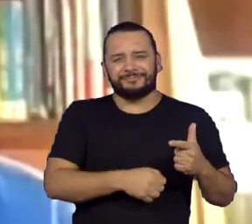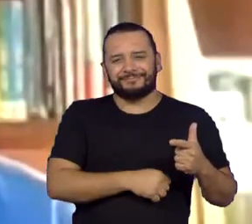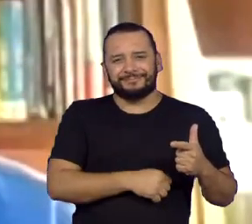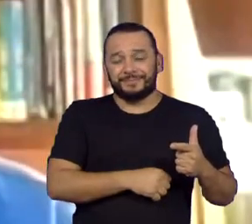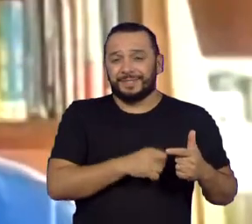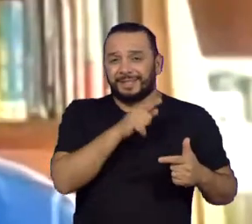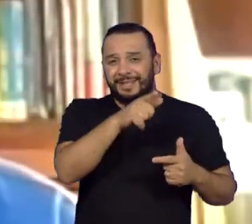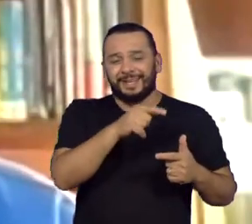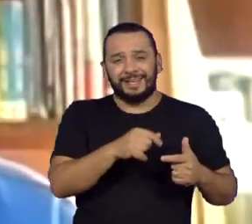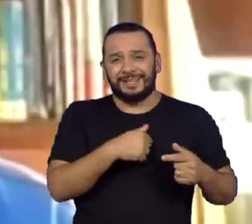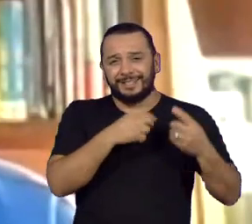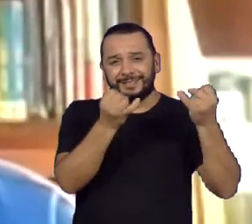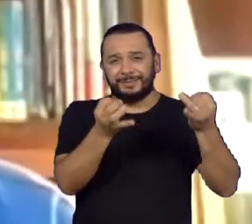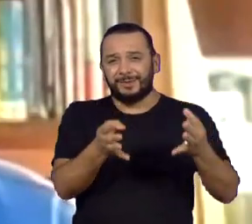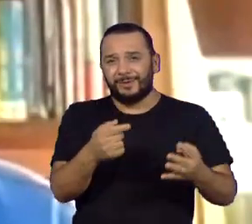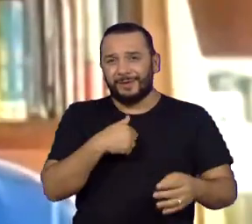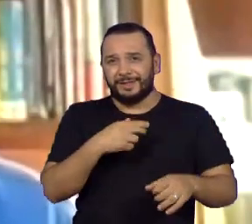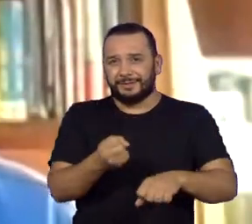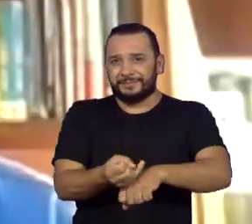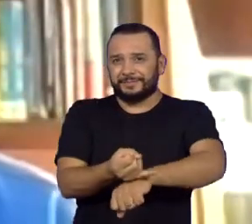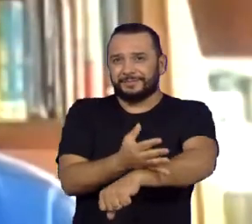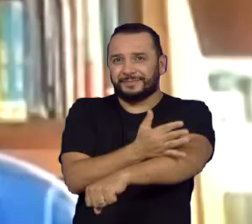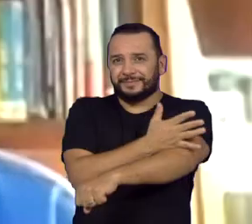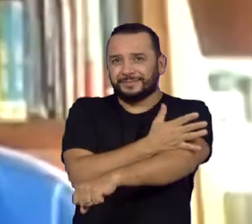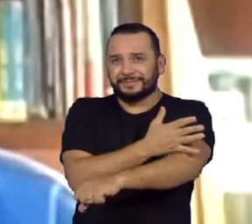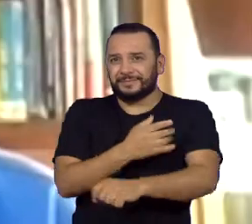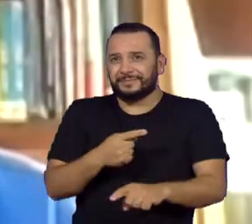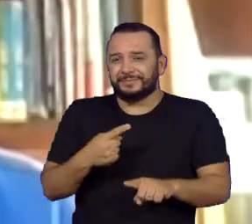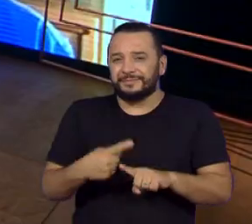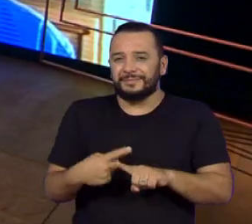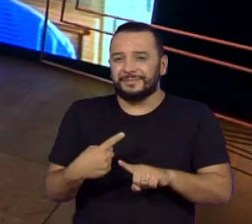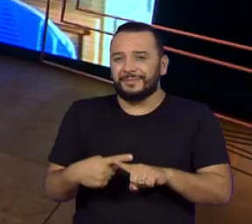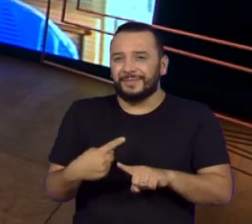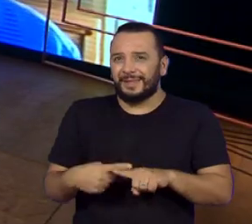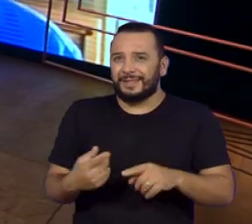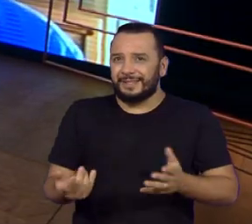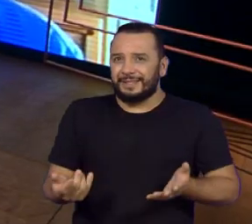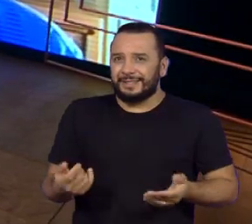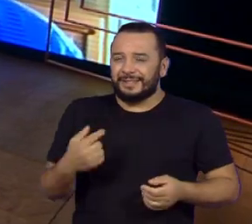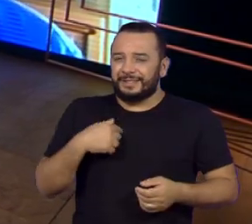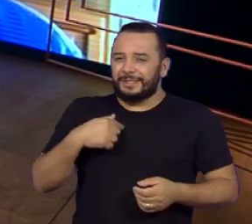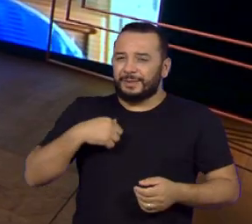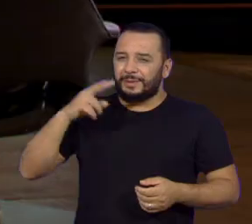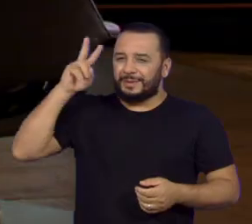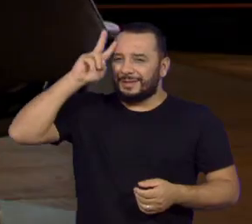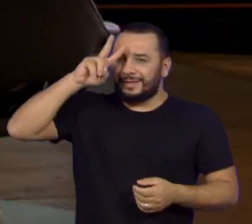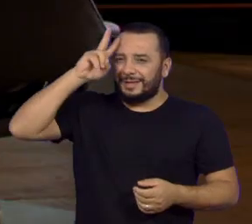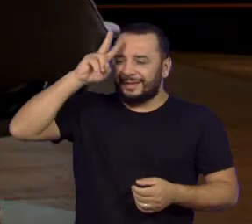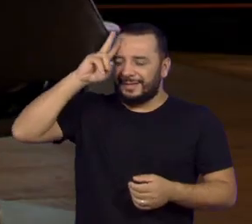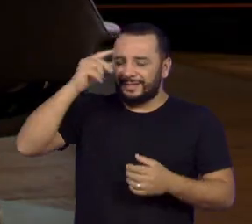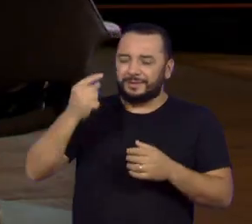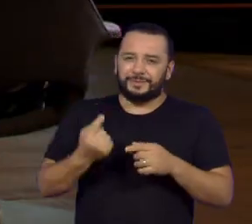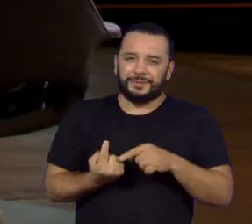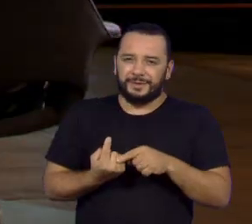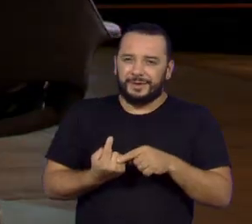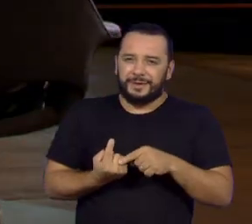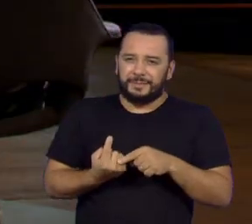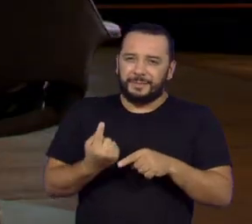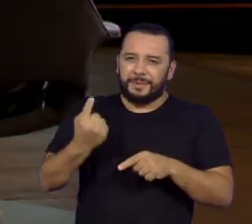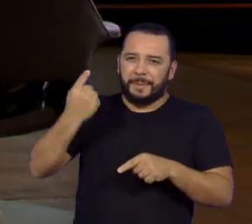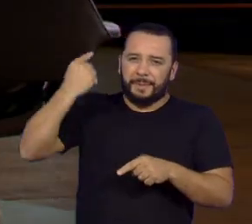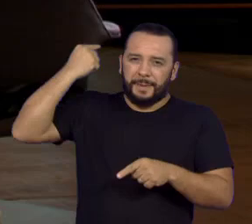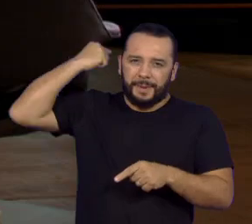E esta fala dele me comove porque eu fico me lembrando